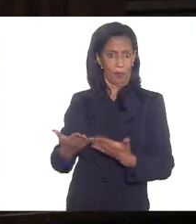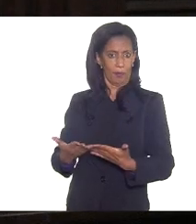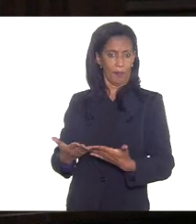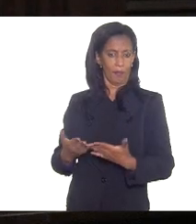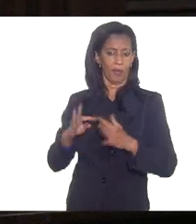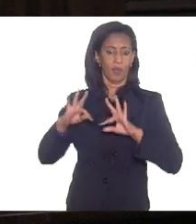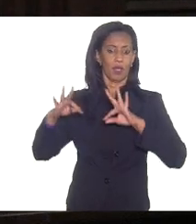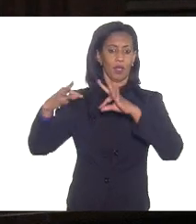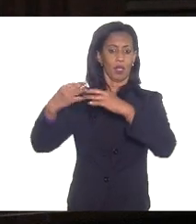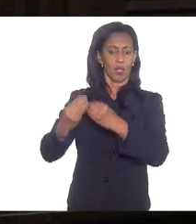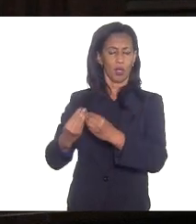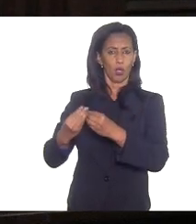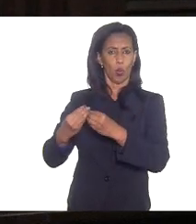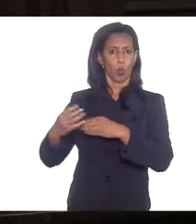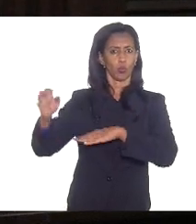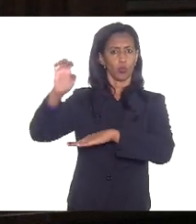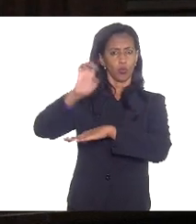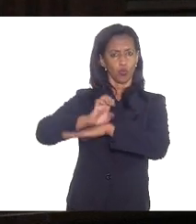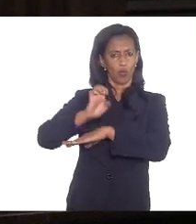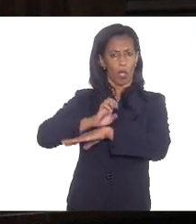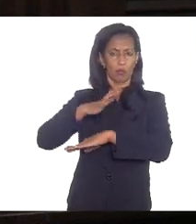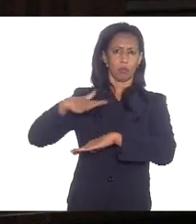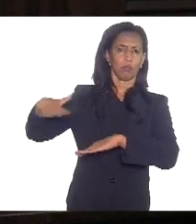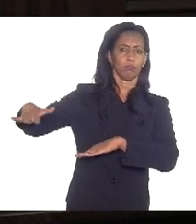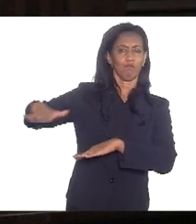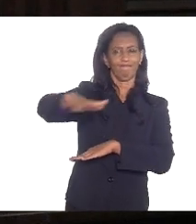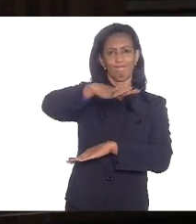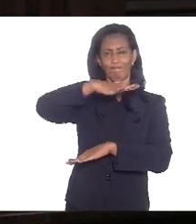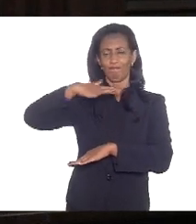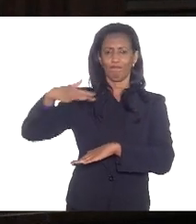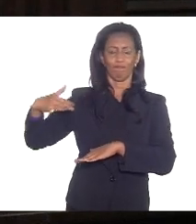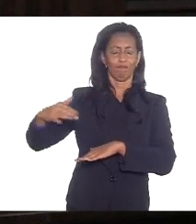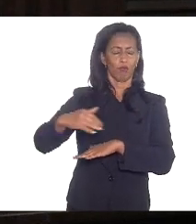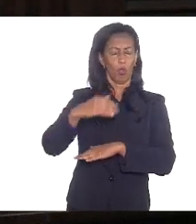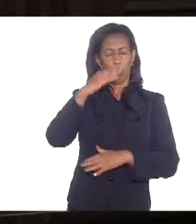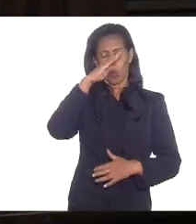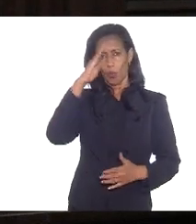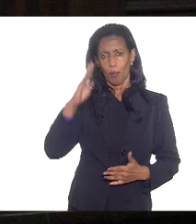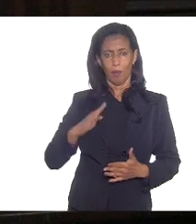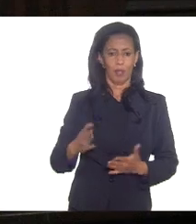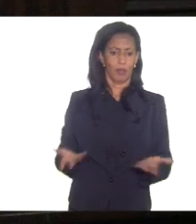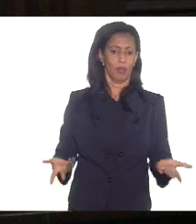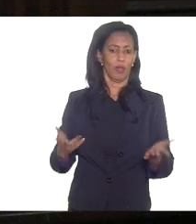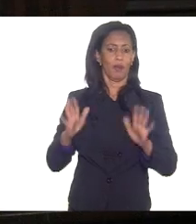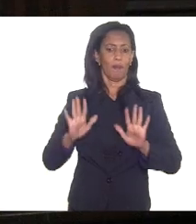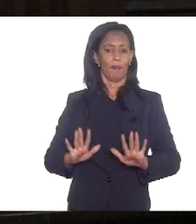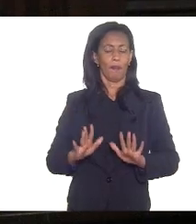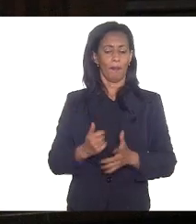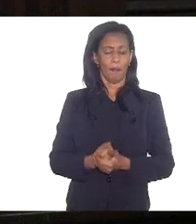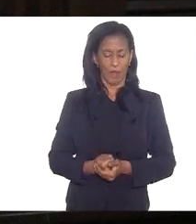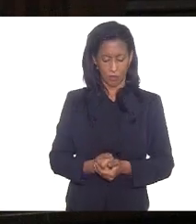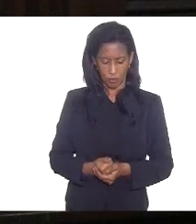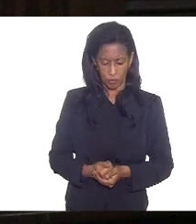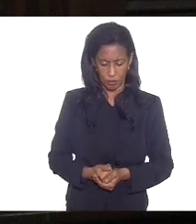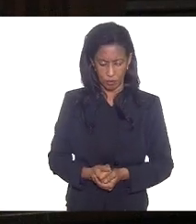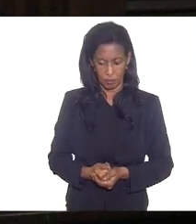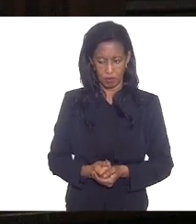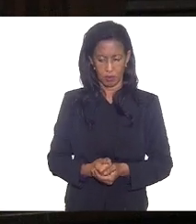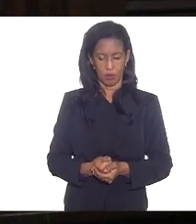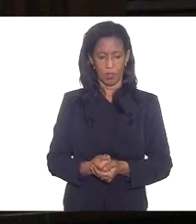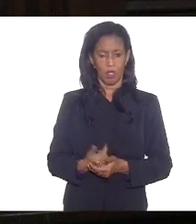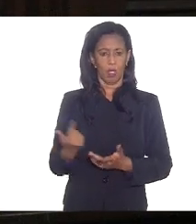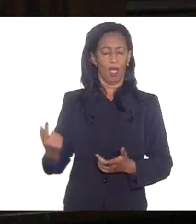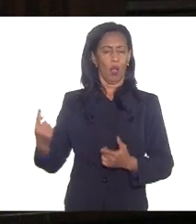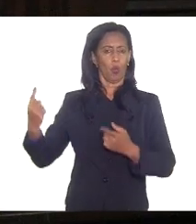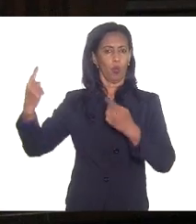em toda a região metropolitana do Rio de Janeiro, no Estado como um todo, no Brasil é verdade, mas notadamente na